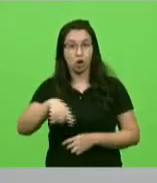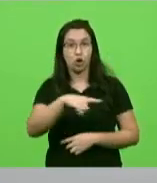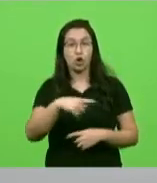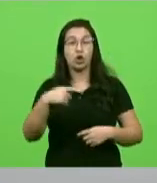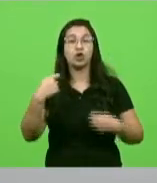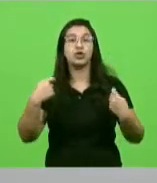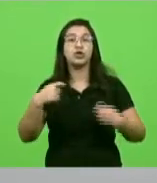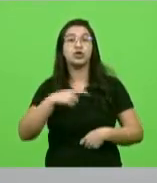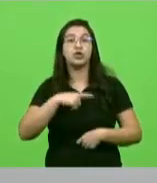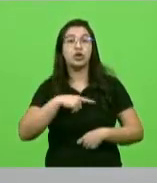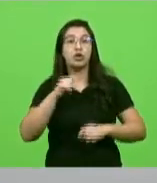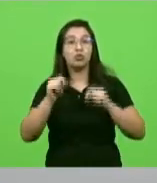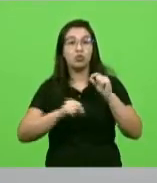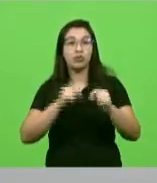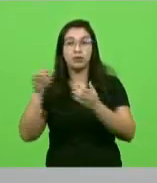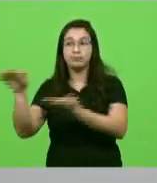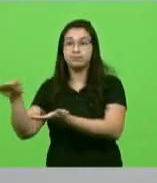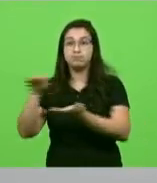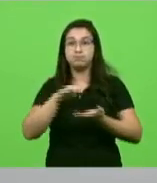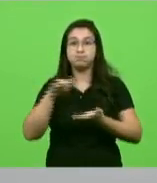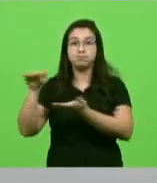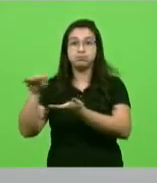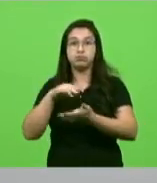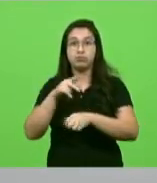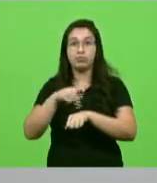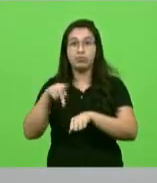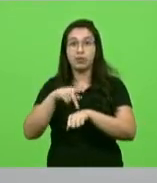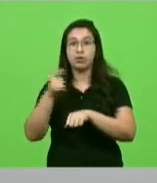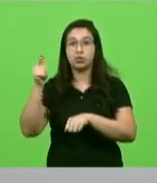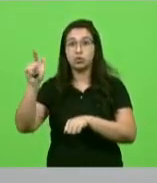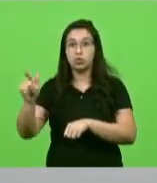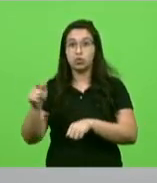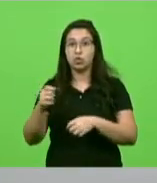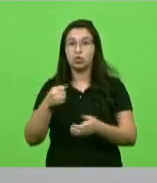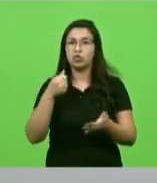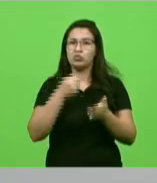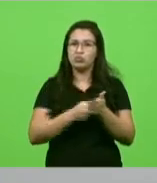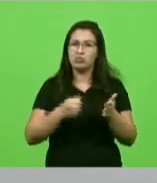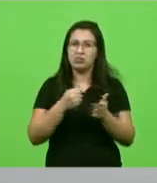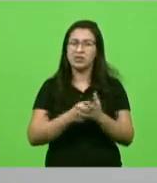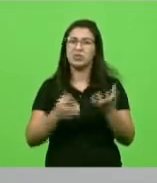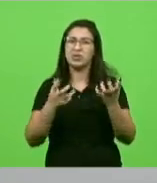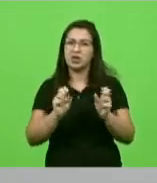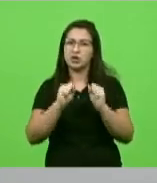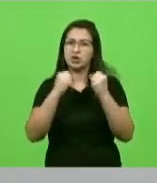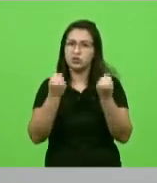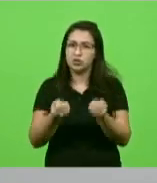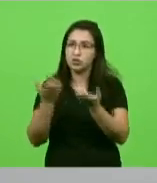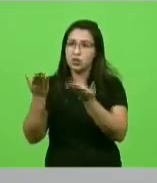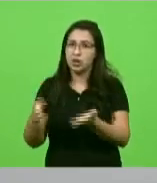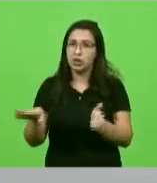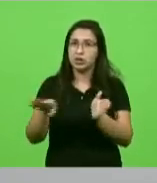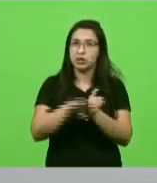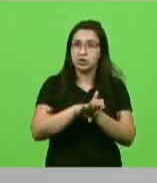processo de importação, estamos lutando para que esses respiradores cheguem aqui, mesmo com o preço,